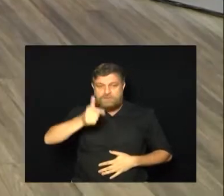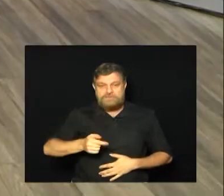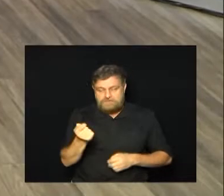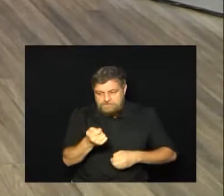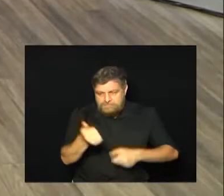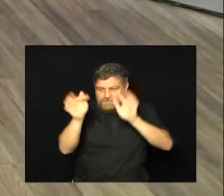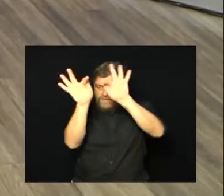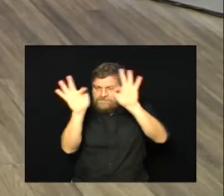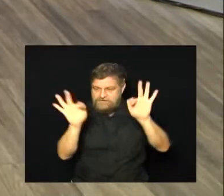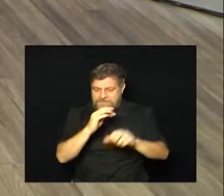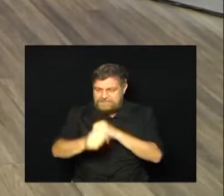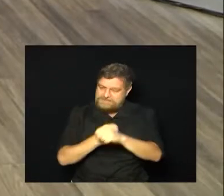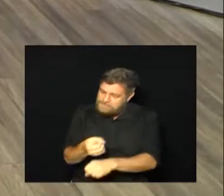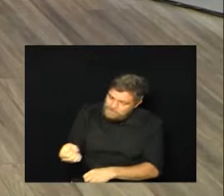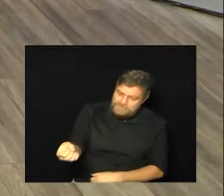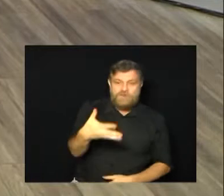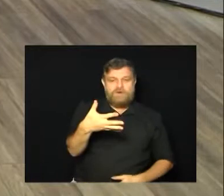novo, secretário.